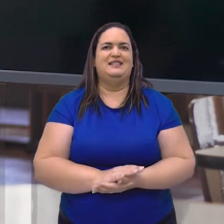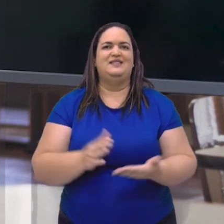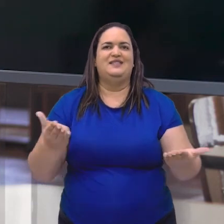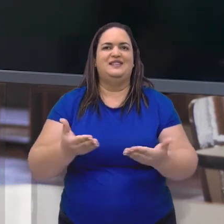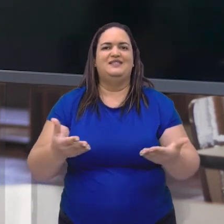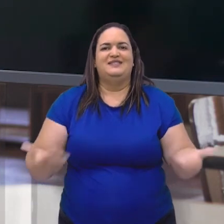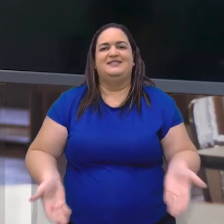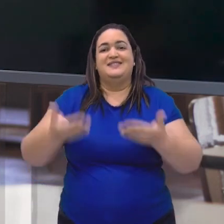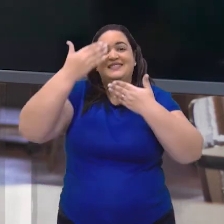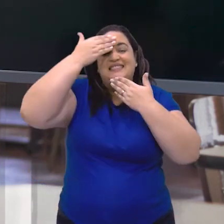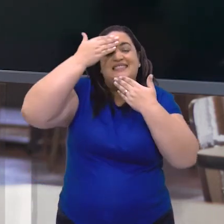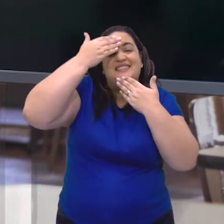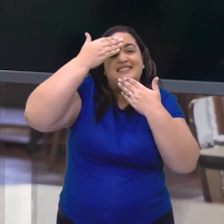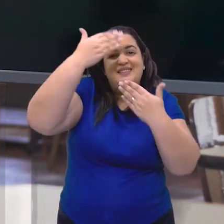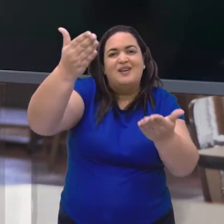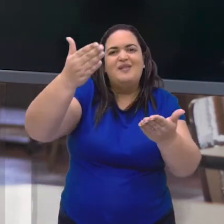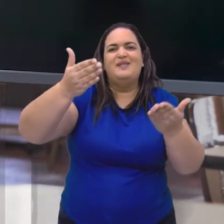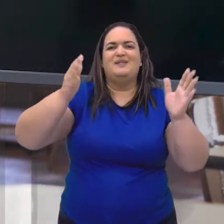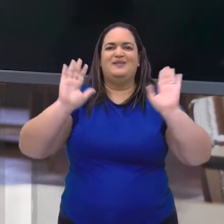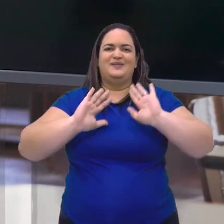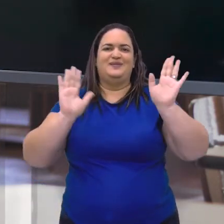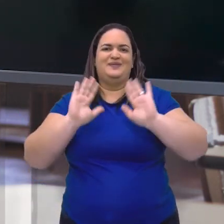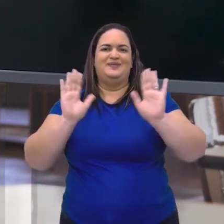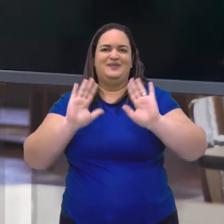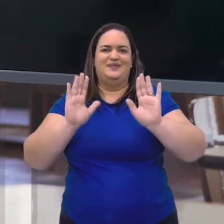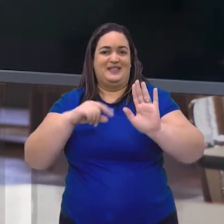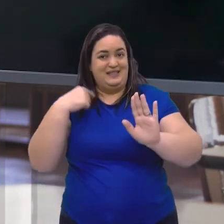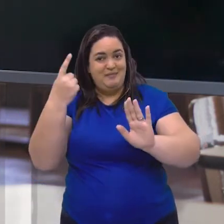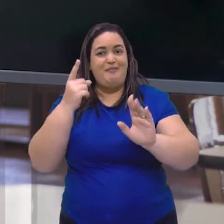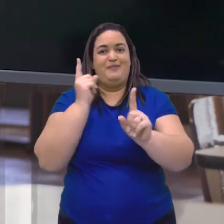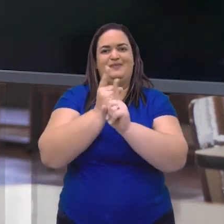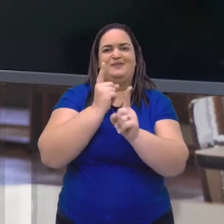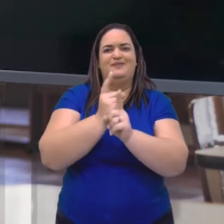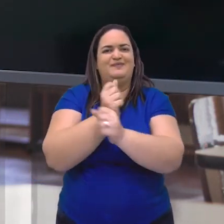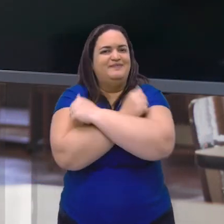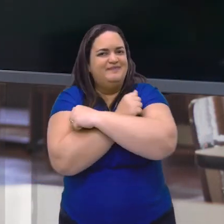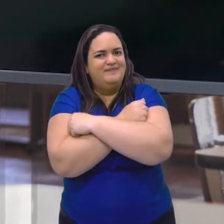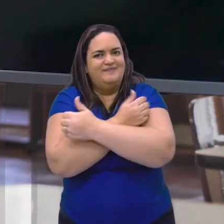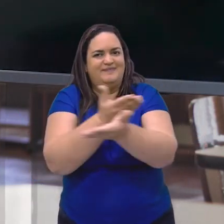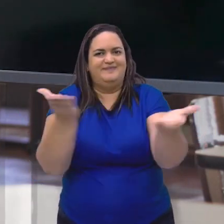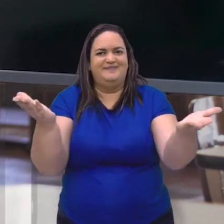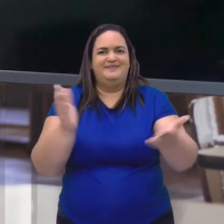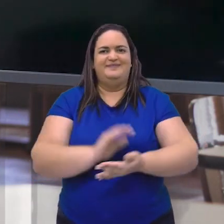Então, muito obrigado e até a próxima. A gente se vê. Um abraço a todos.